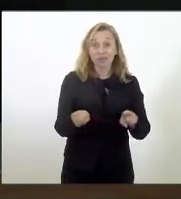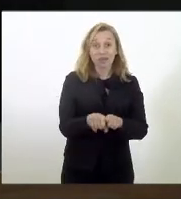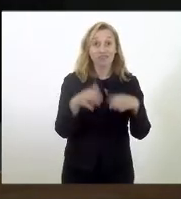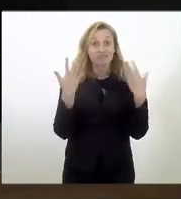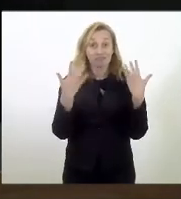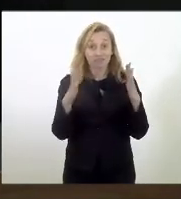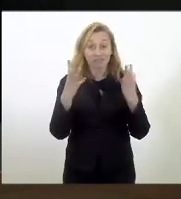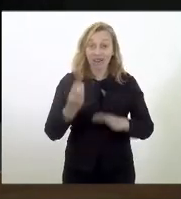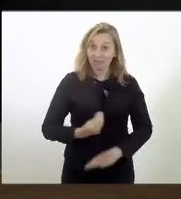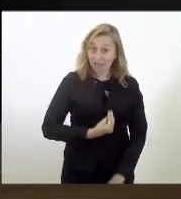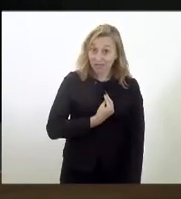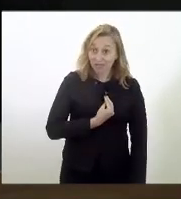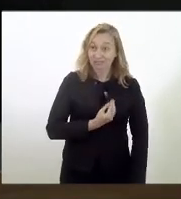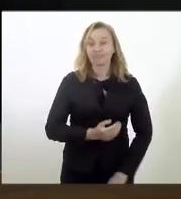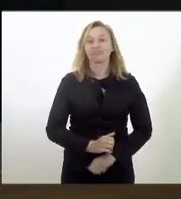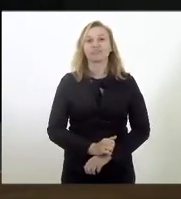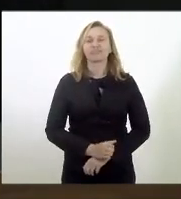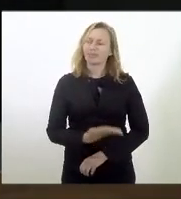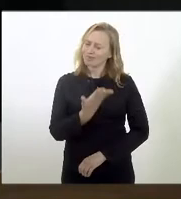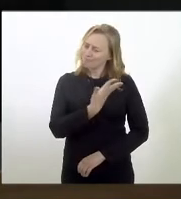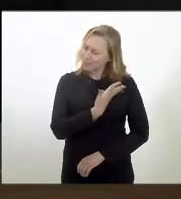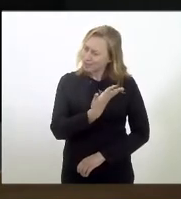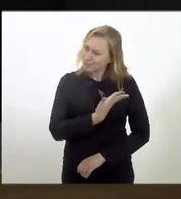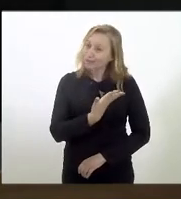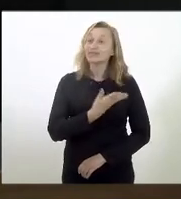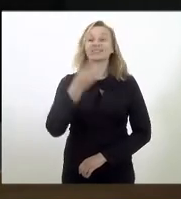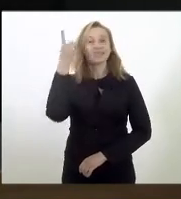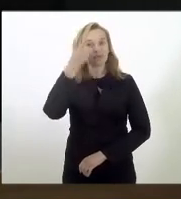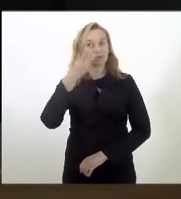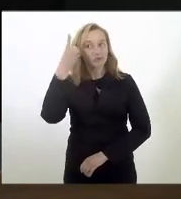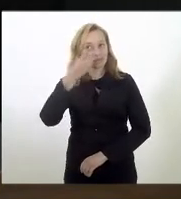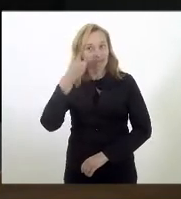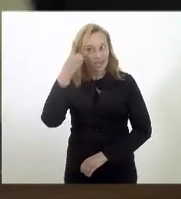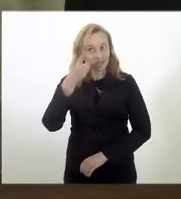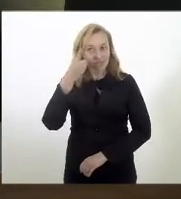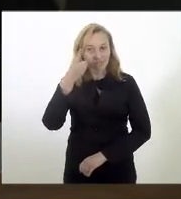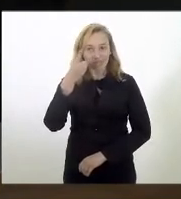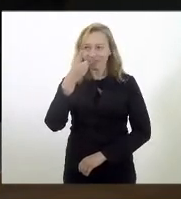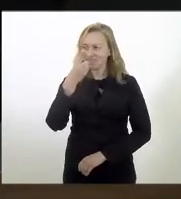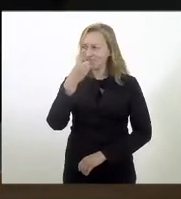presença dos amigos deputados licenciados,